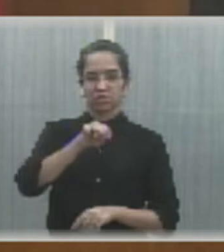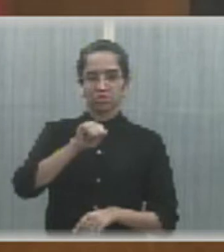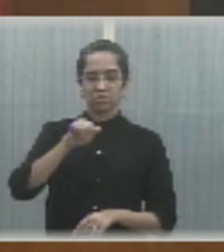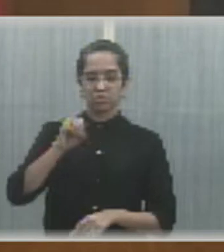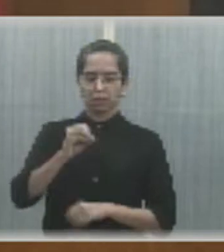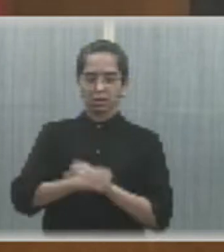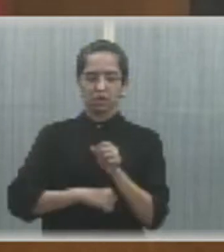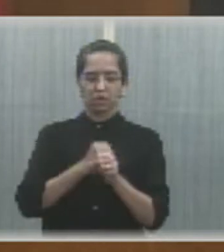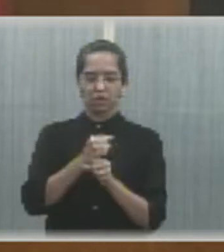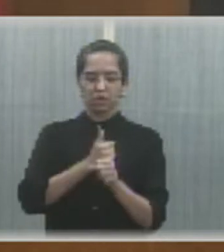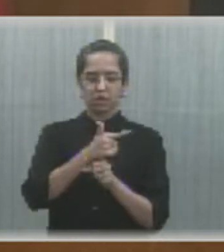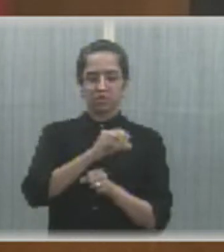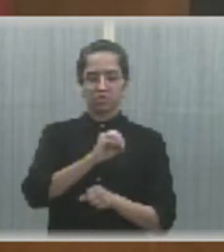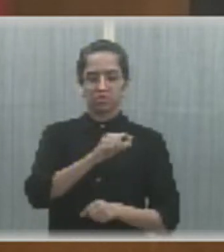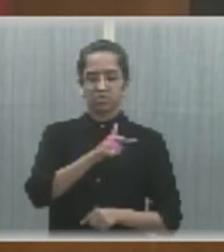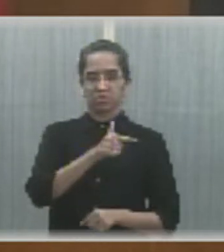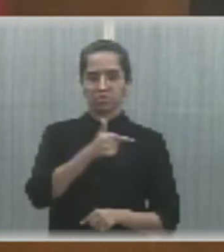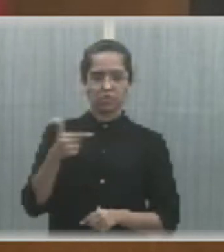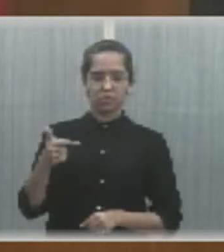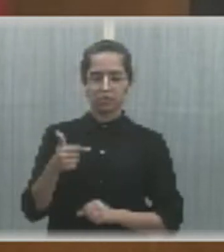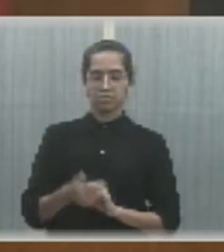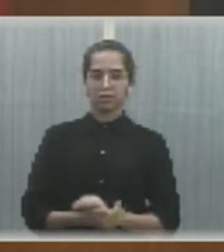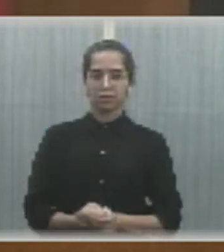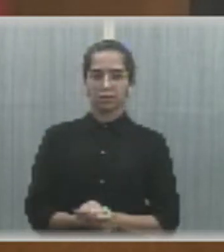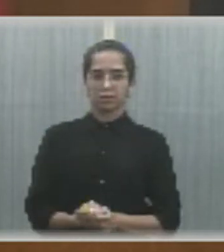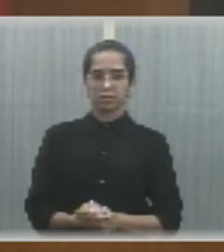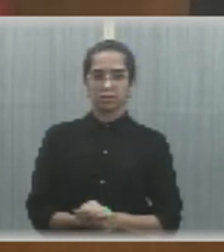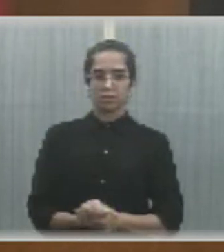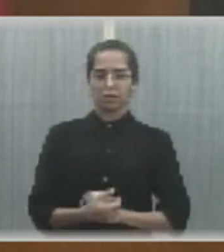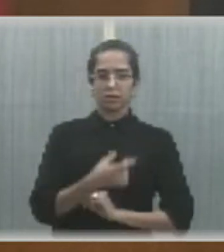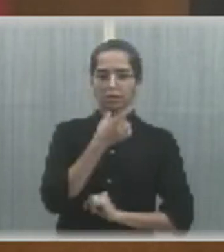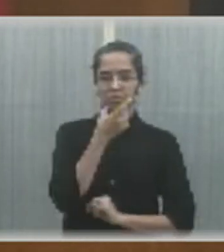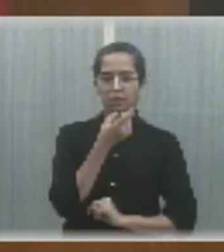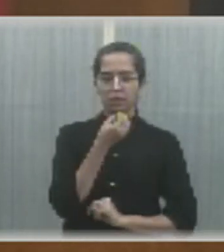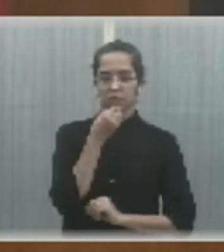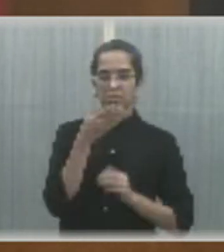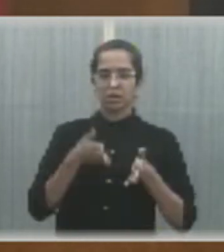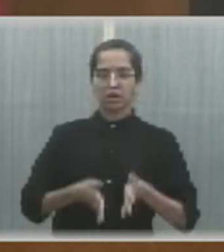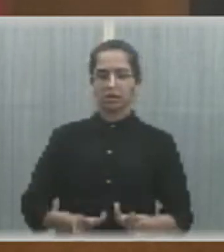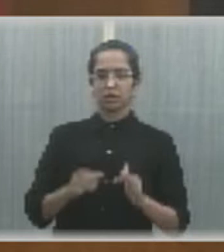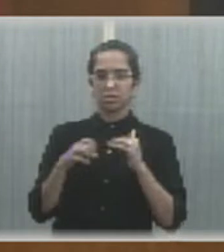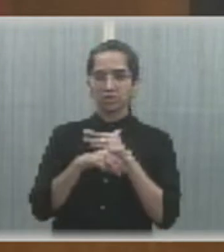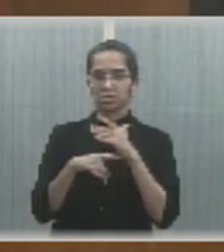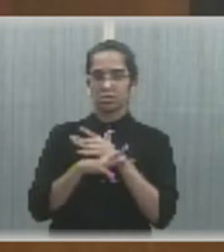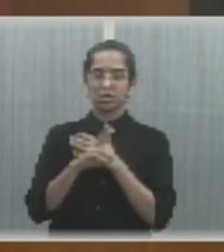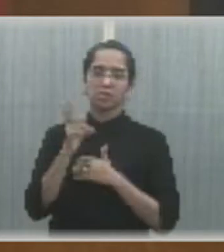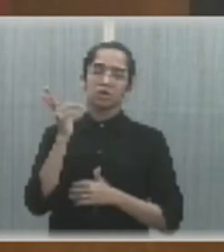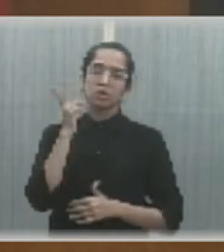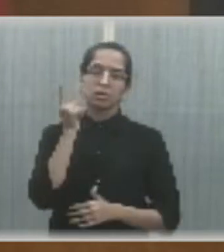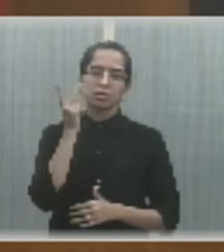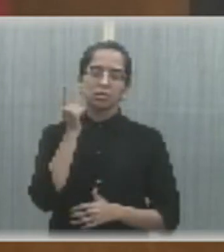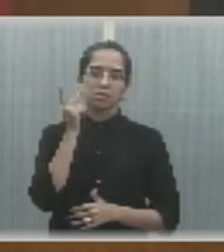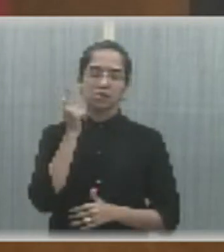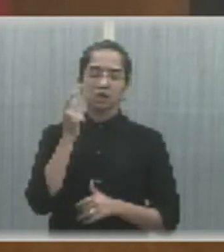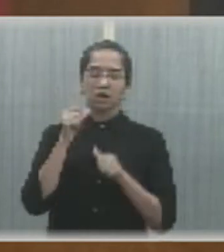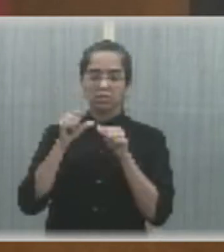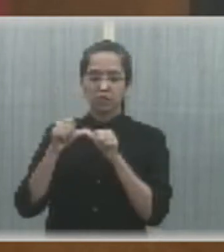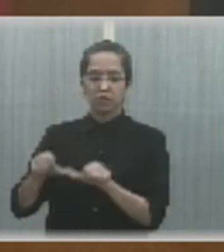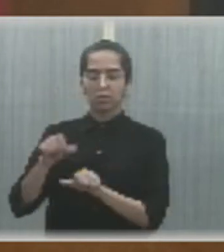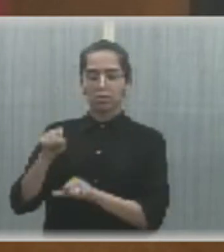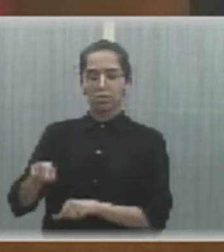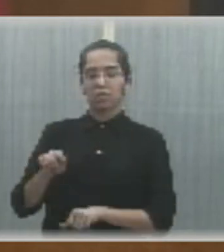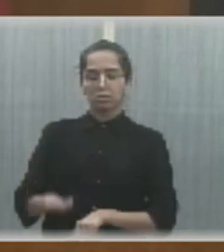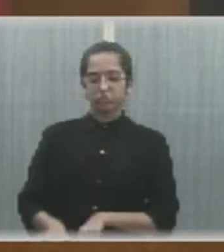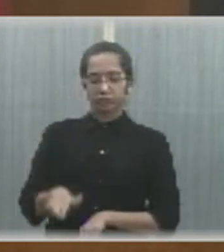de 2022. Vevé, como era conhecido, nasceu em Quixadá, no Ceará, onde ficou toda a sua infância e parte da